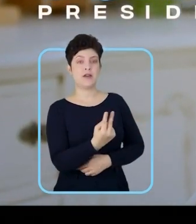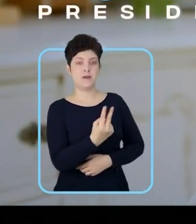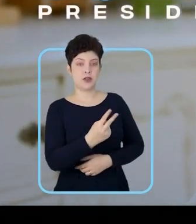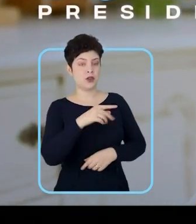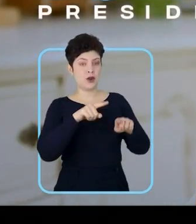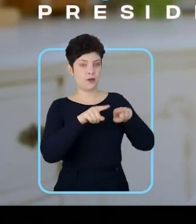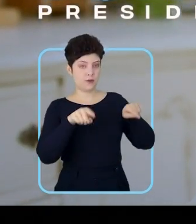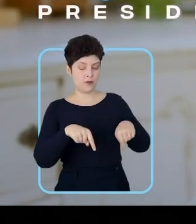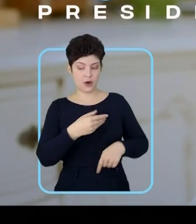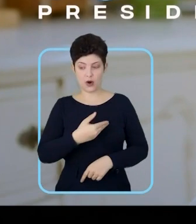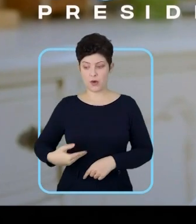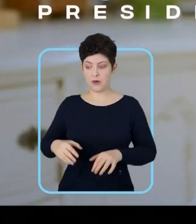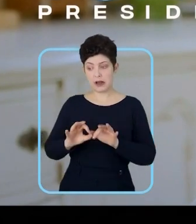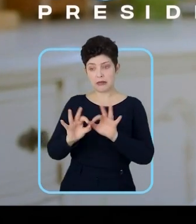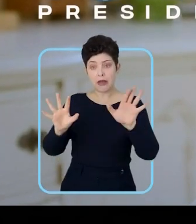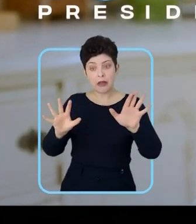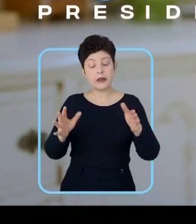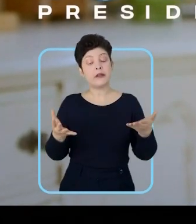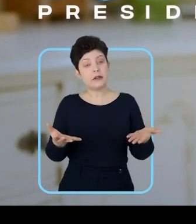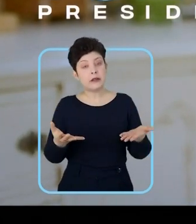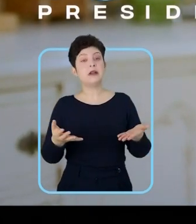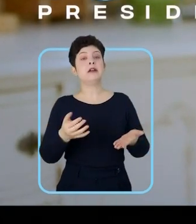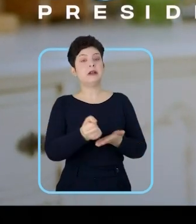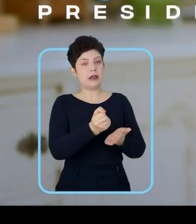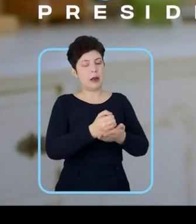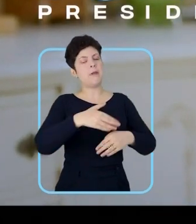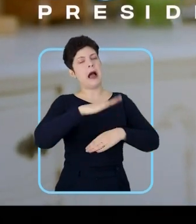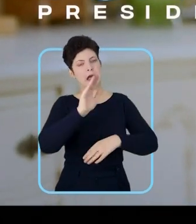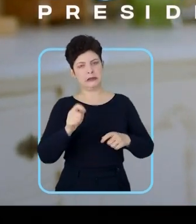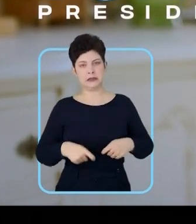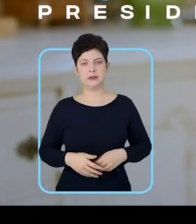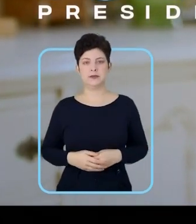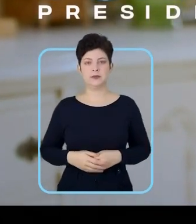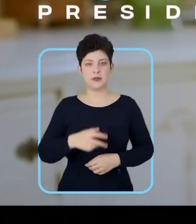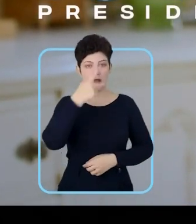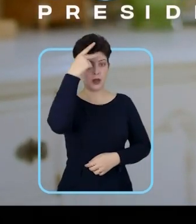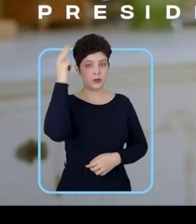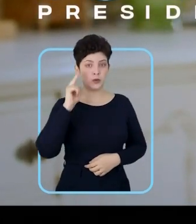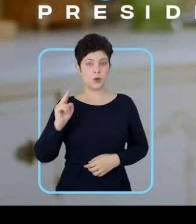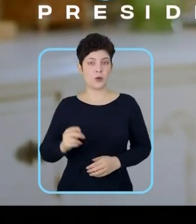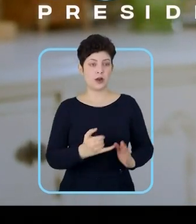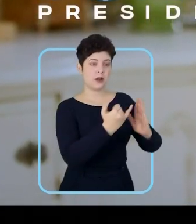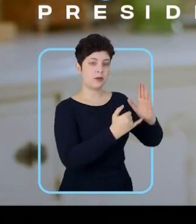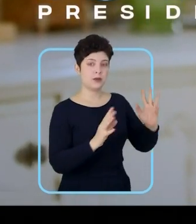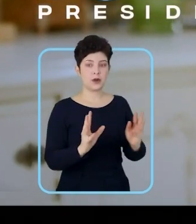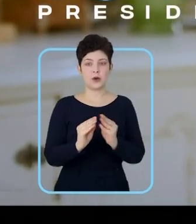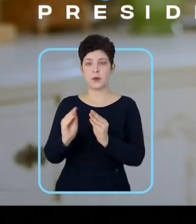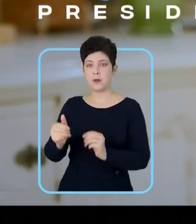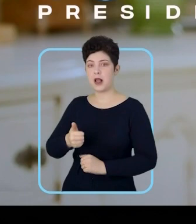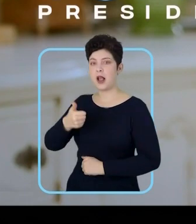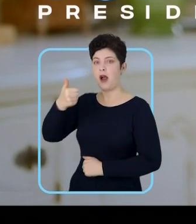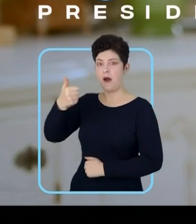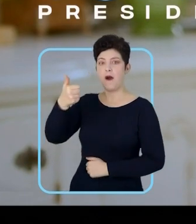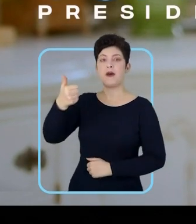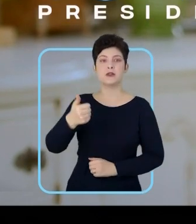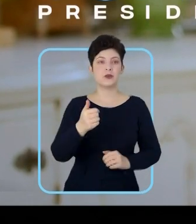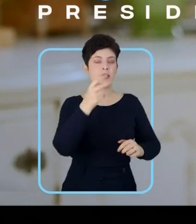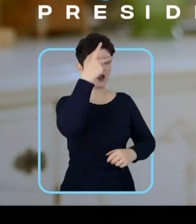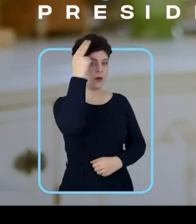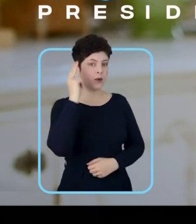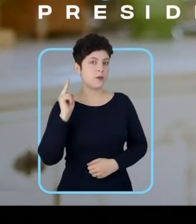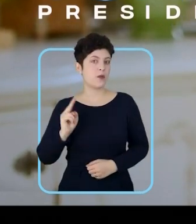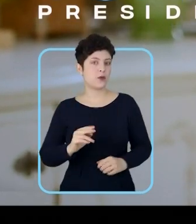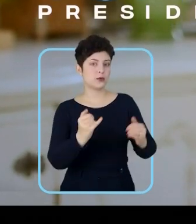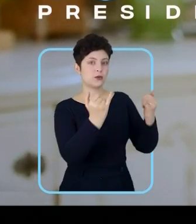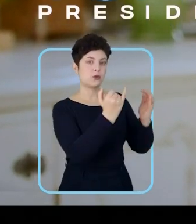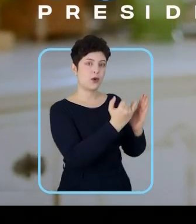líder. Em 2013, quando eu resolvi sair da fila dos que reclamam e vim para a fila dos que fazem o certo, eu fui protestar